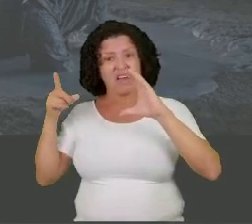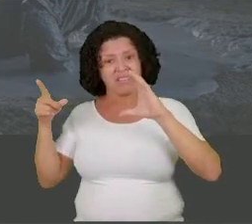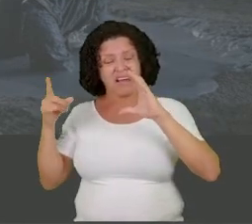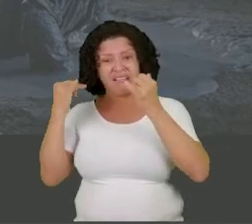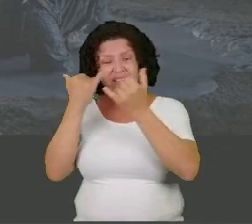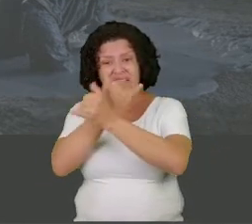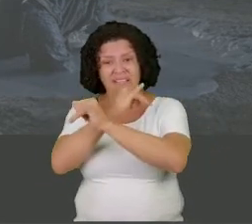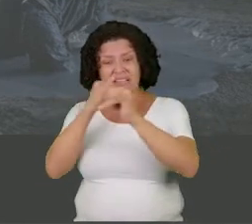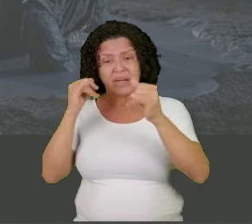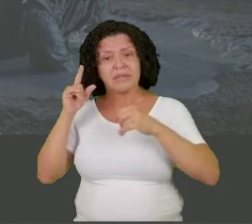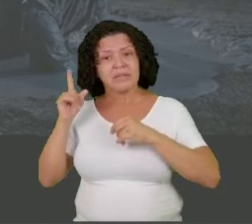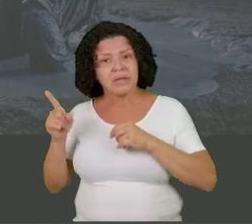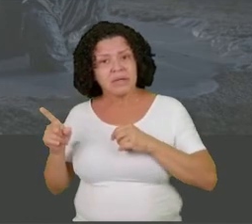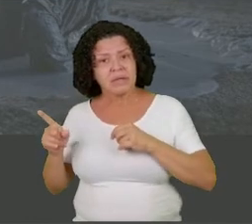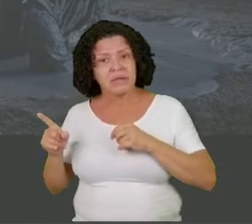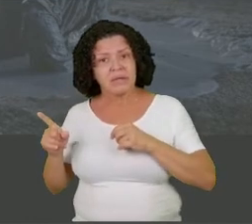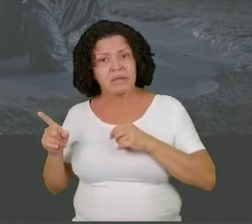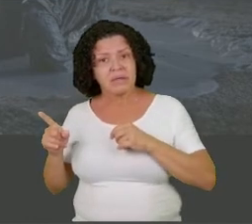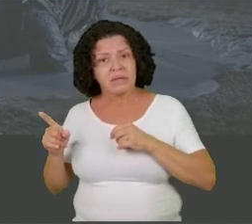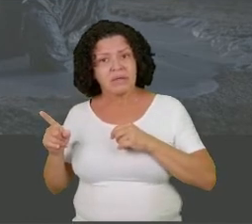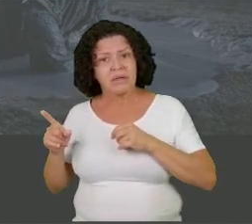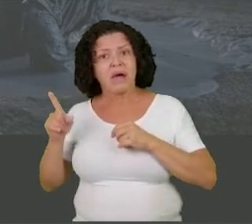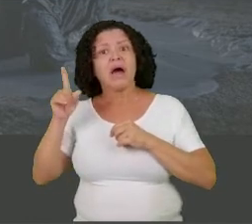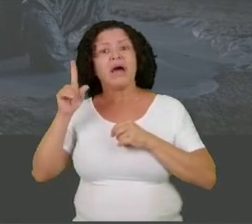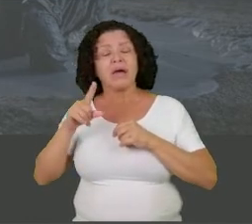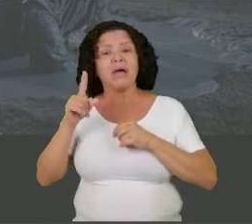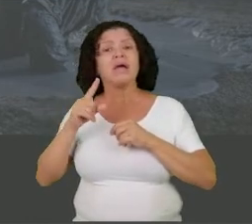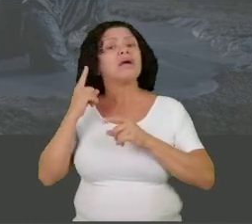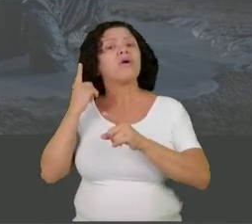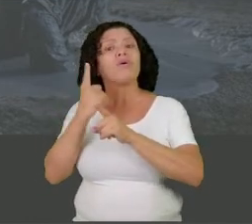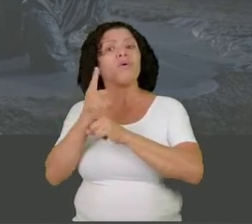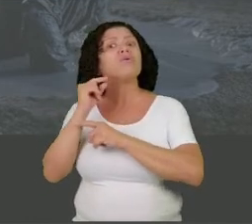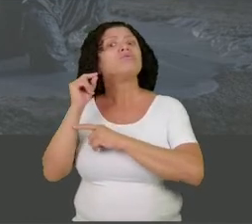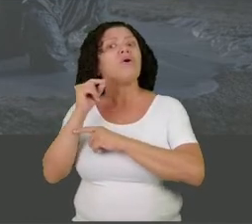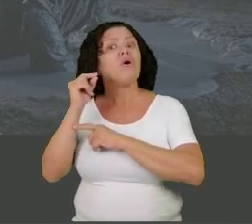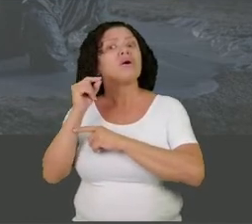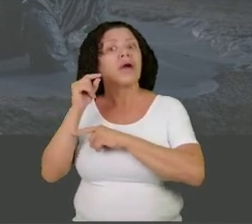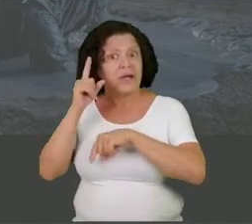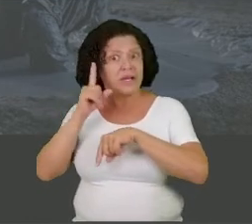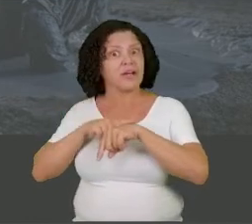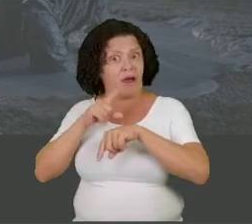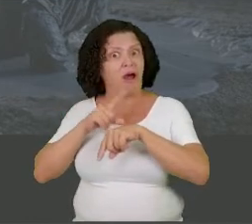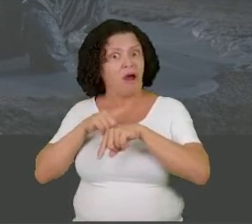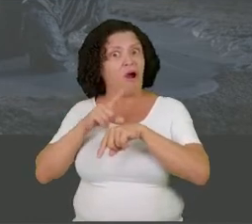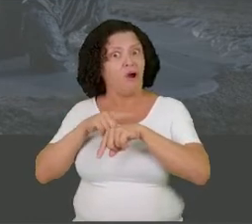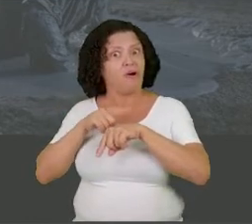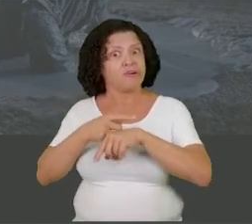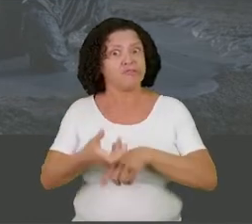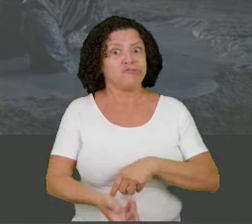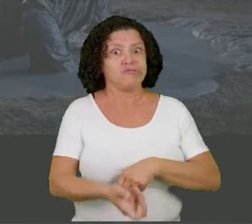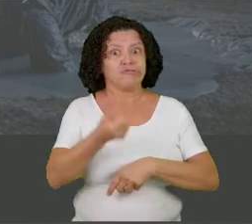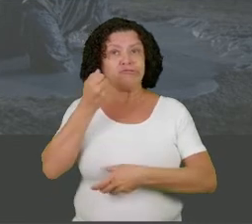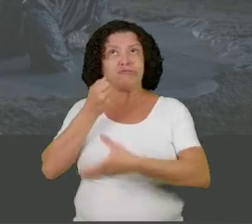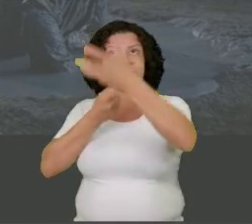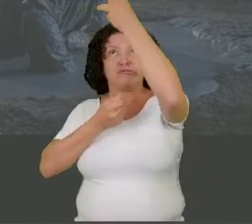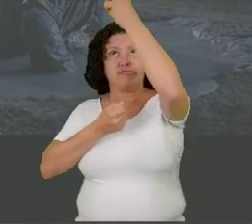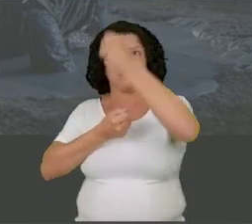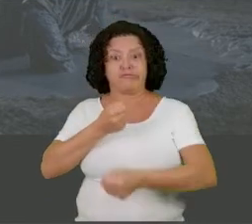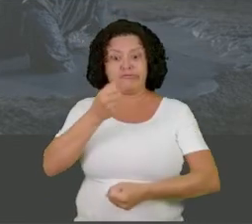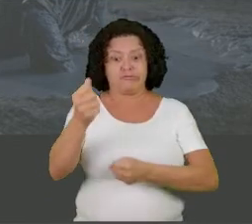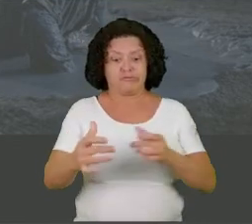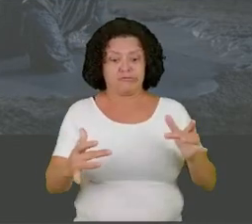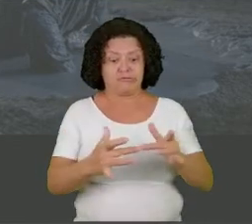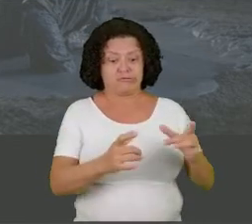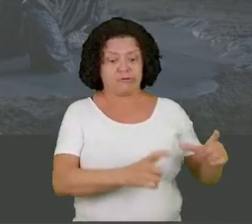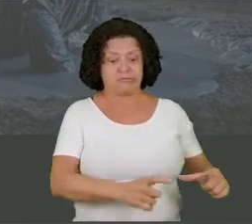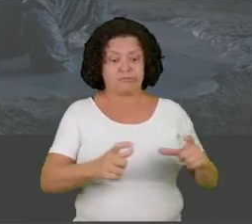uma determinada característica energética, né, que encontrou, lá quando chegou a hora do ímã